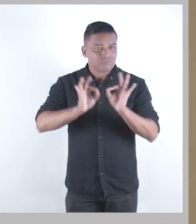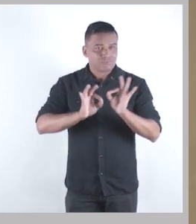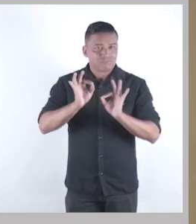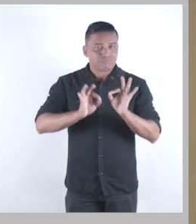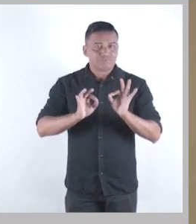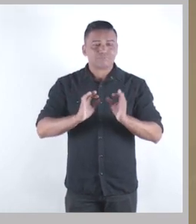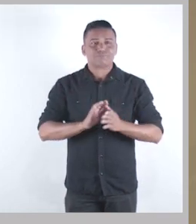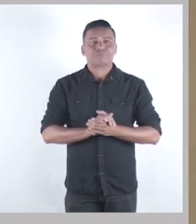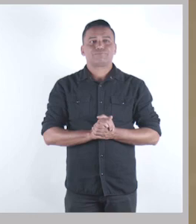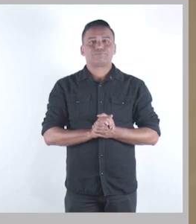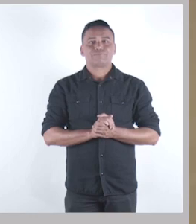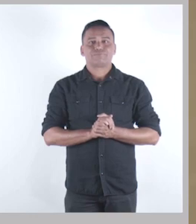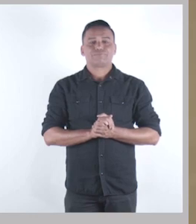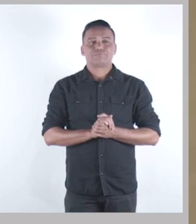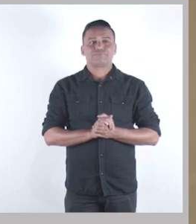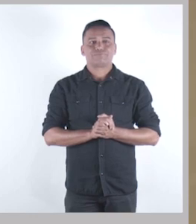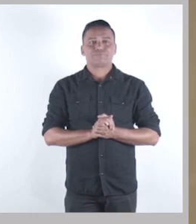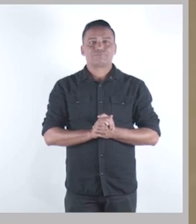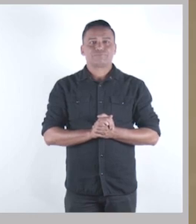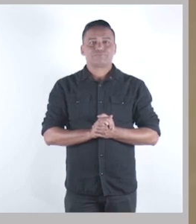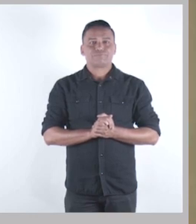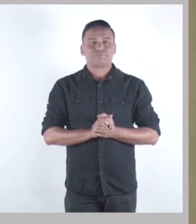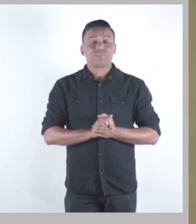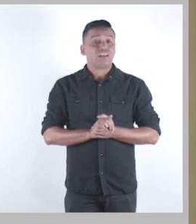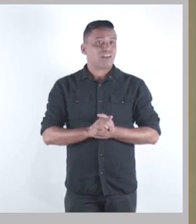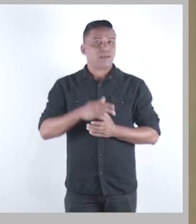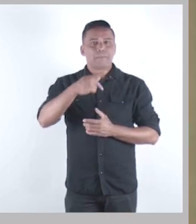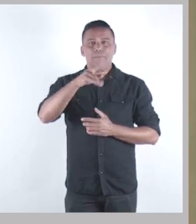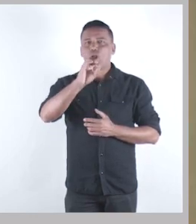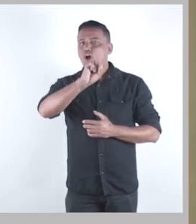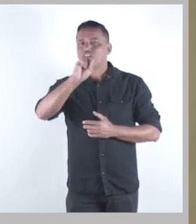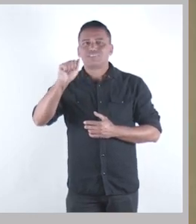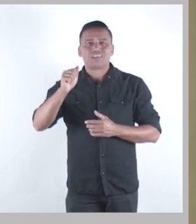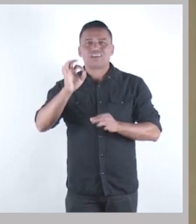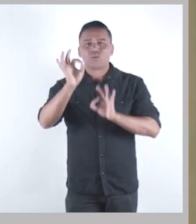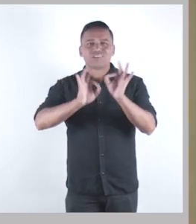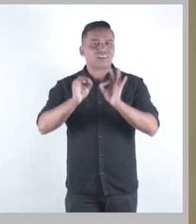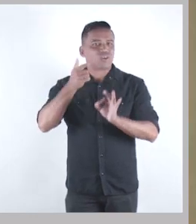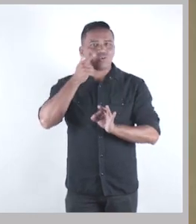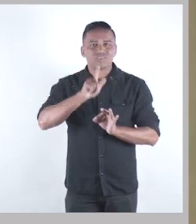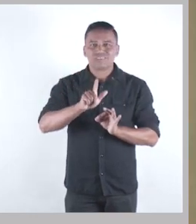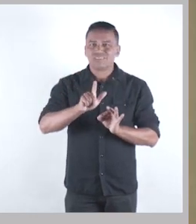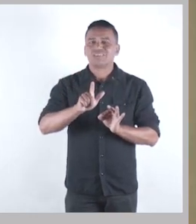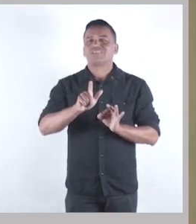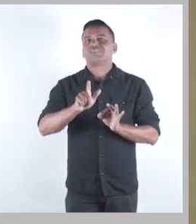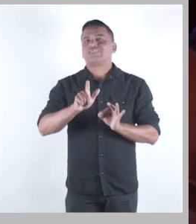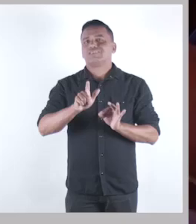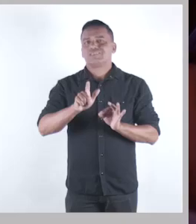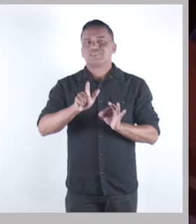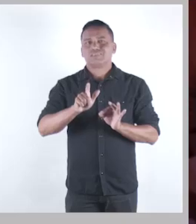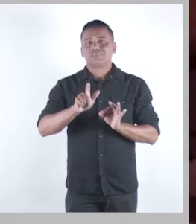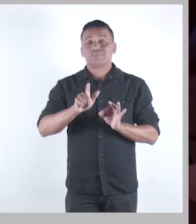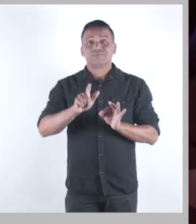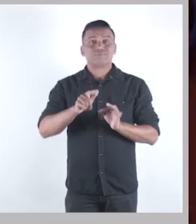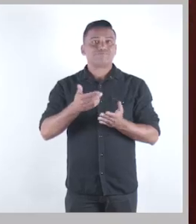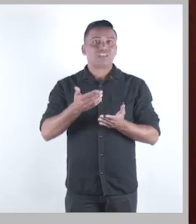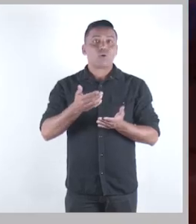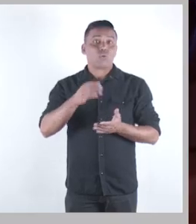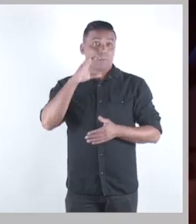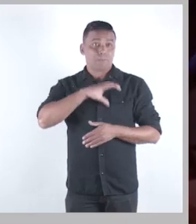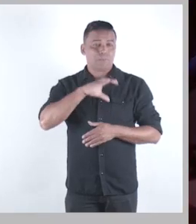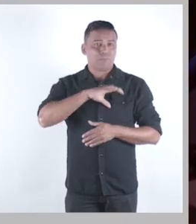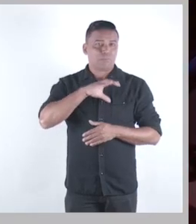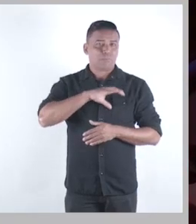livrinhos nos últimos, provavelmente, nunca consegui, com a ajuda dos meus pais, não consegui me localizar. Ainda não perdi a